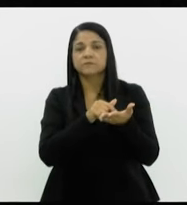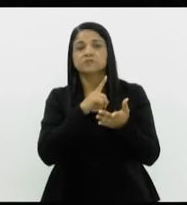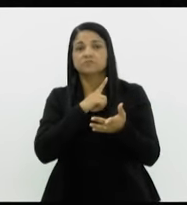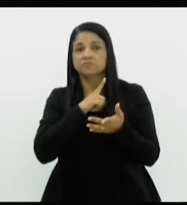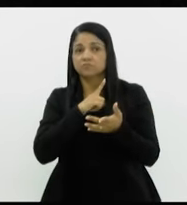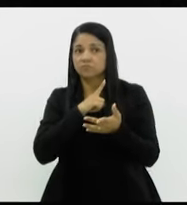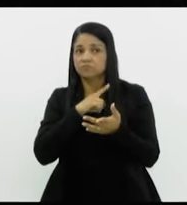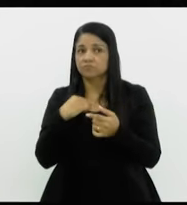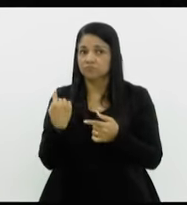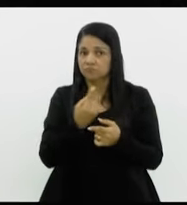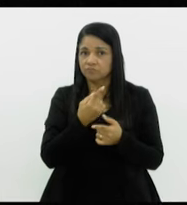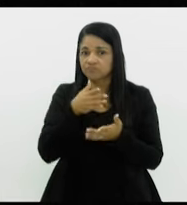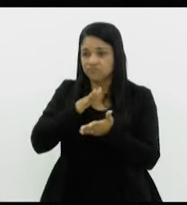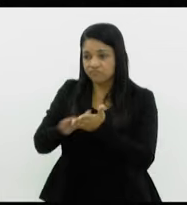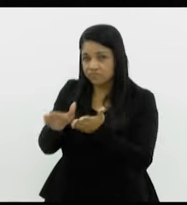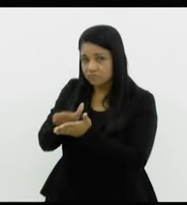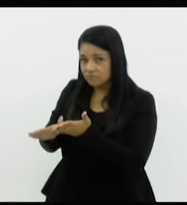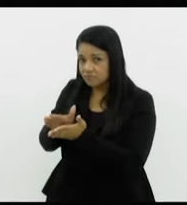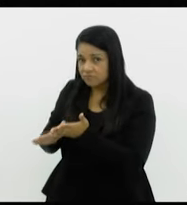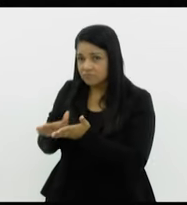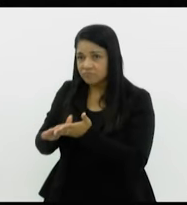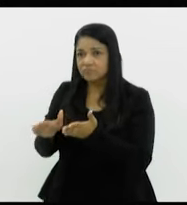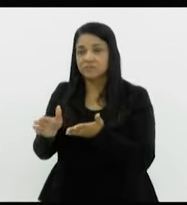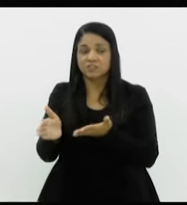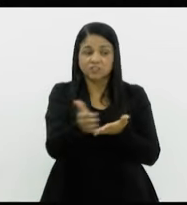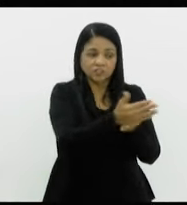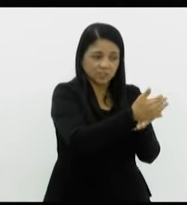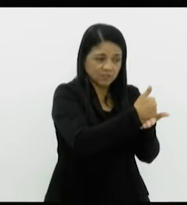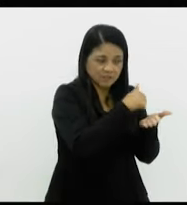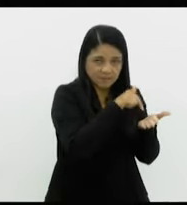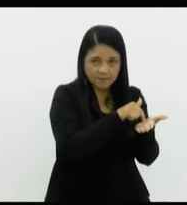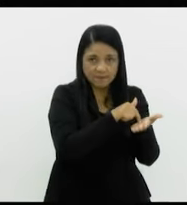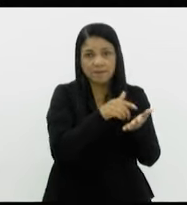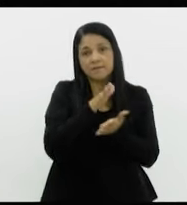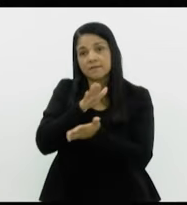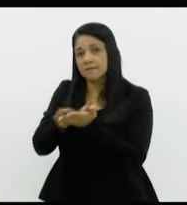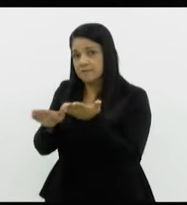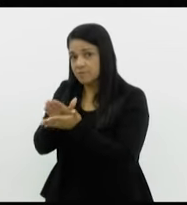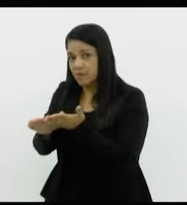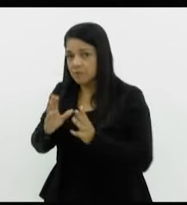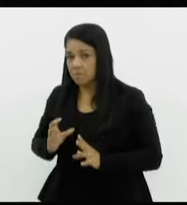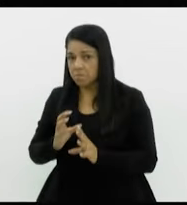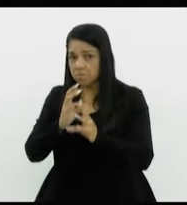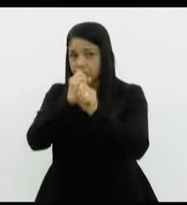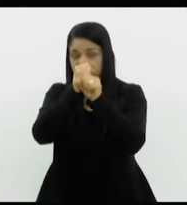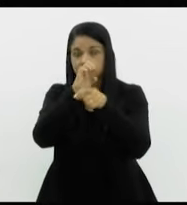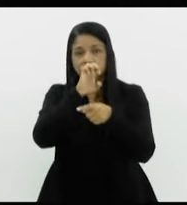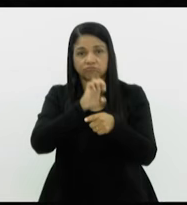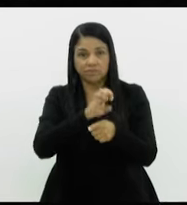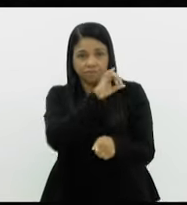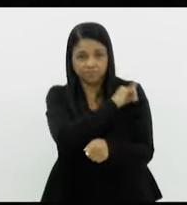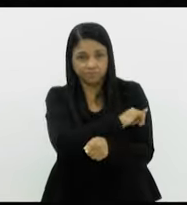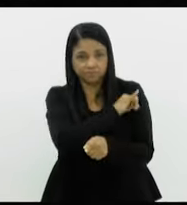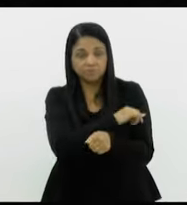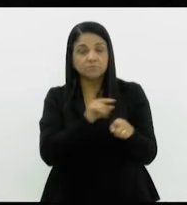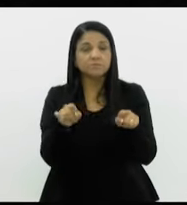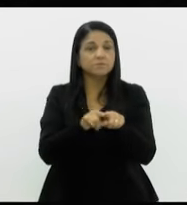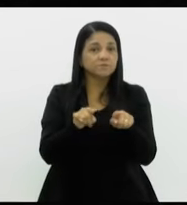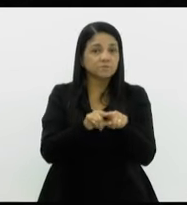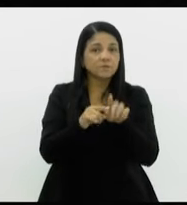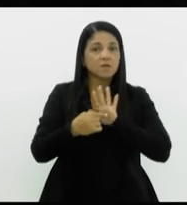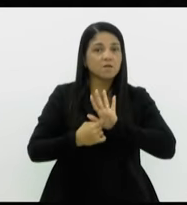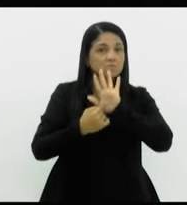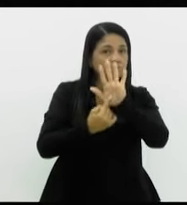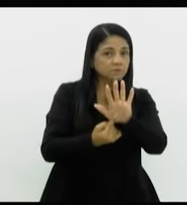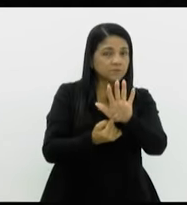que nós gastamos das receitas e das despesas totais do Estado do Rio de Janeiro, também